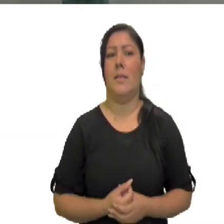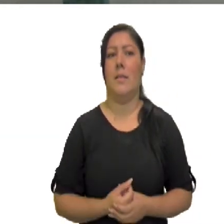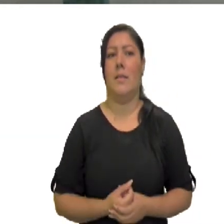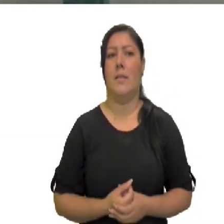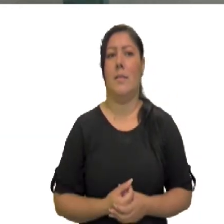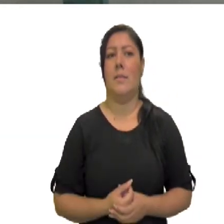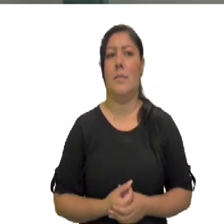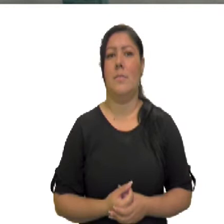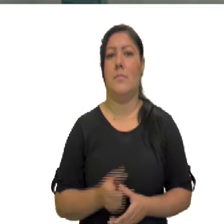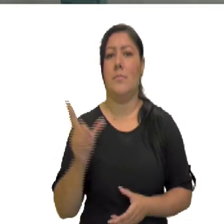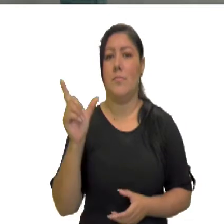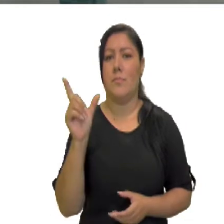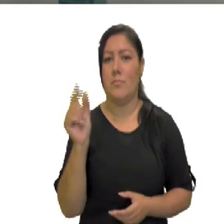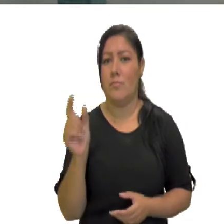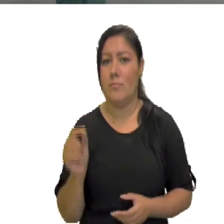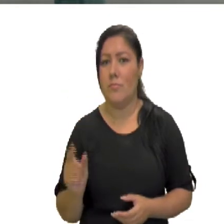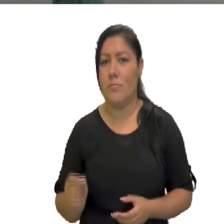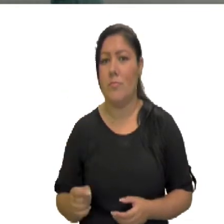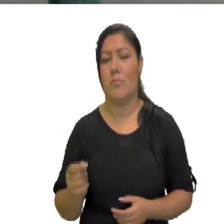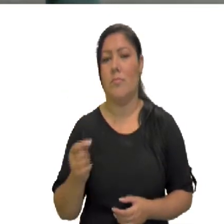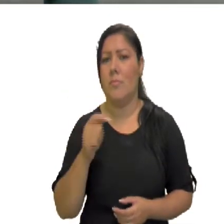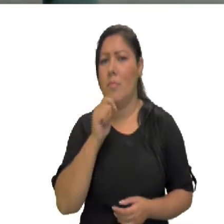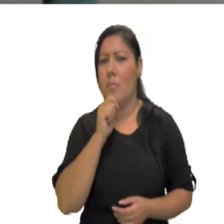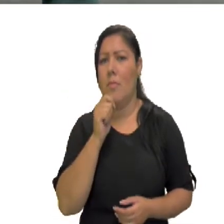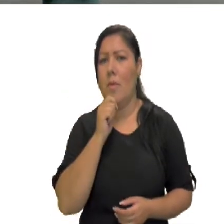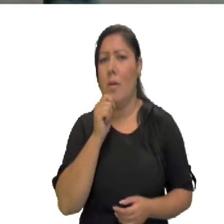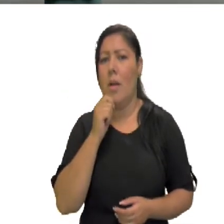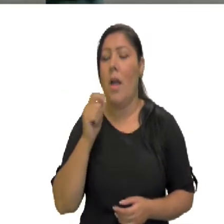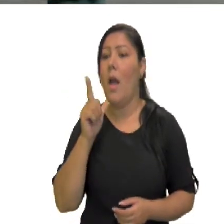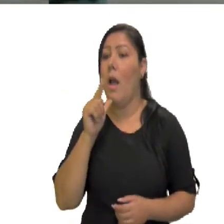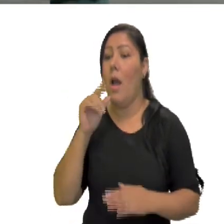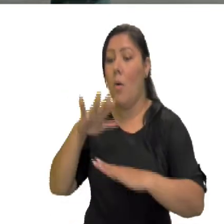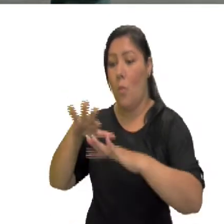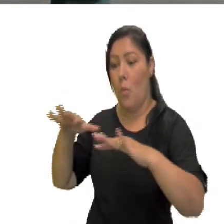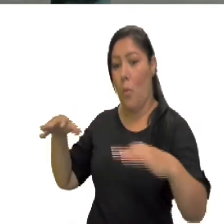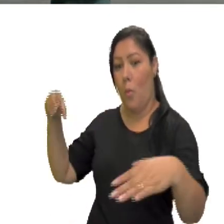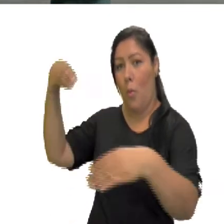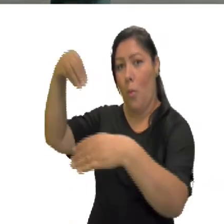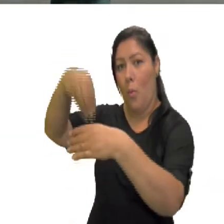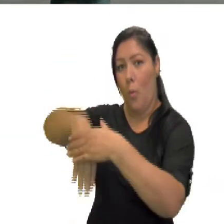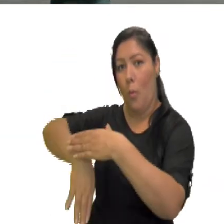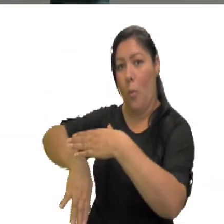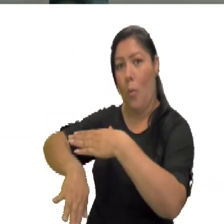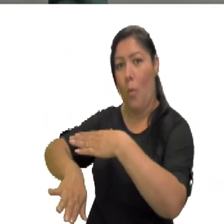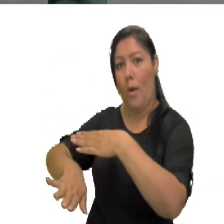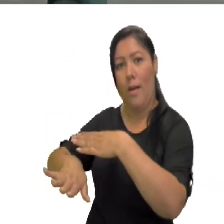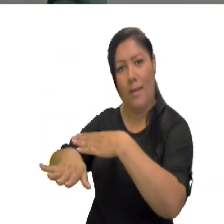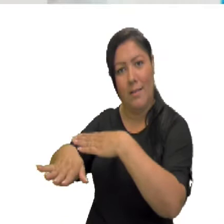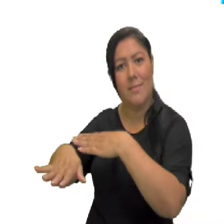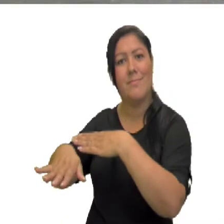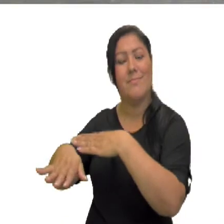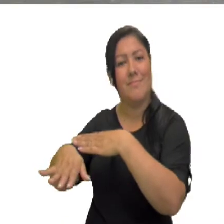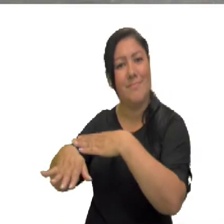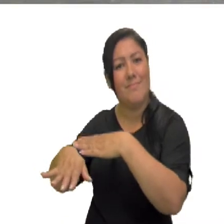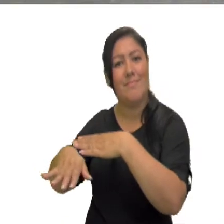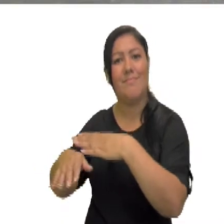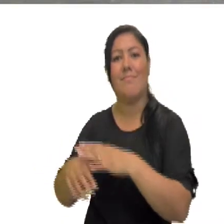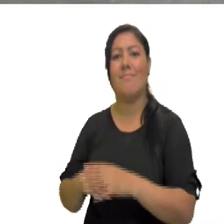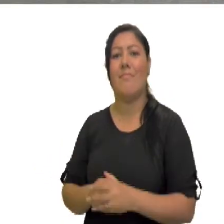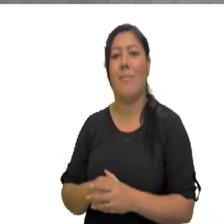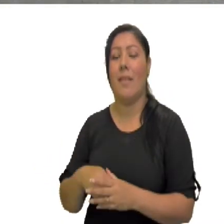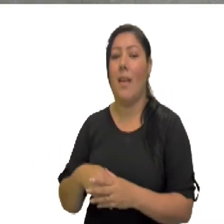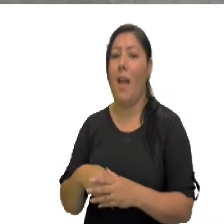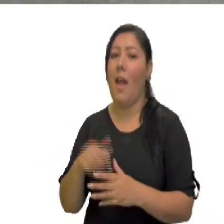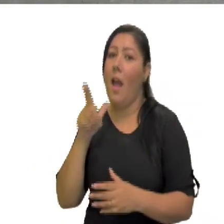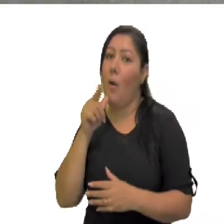são aquáticos, que são encontrados no meio aquático, tanto de água